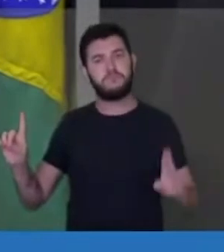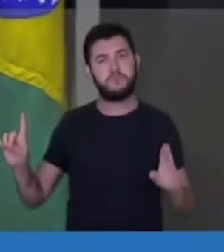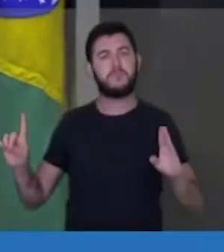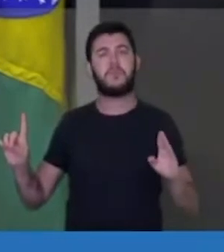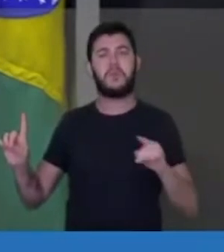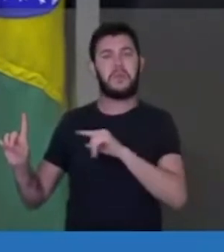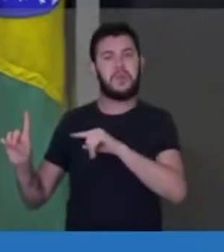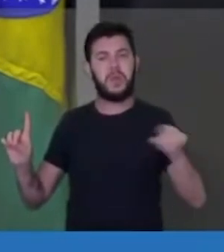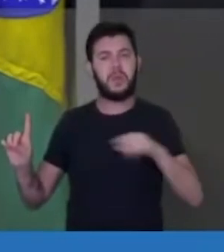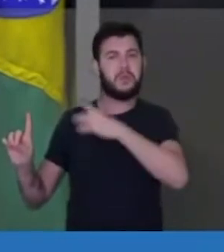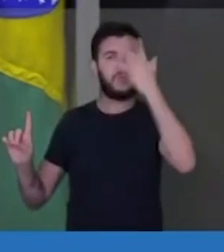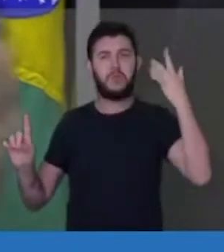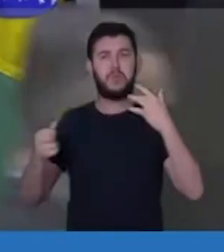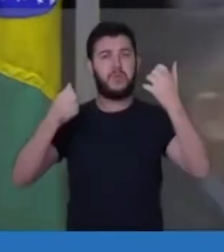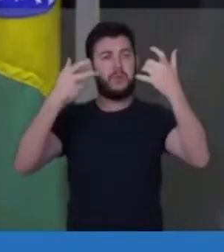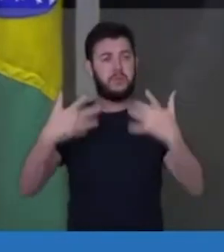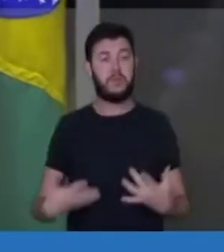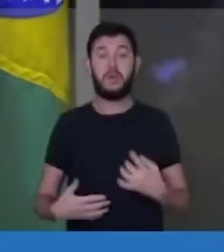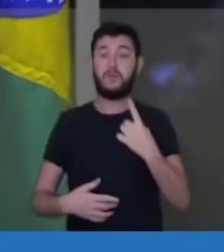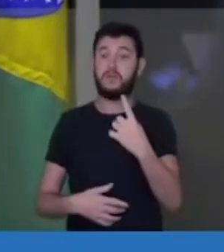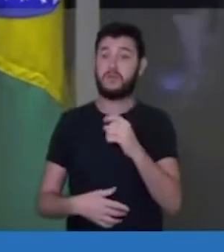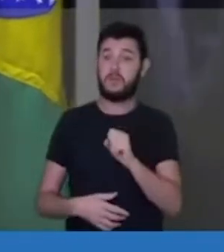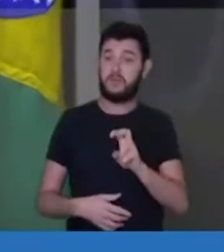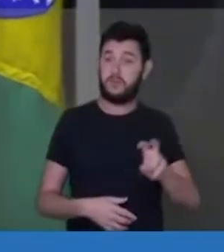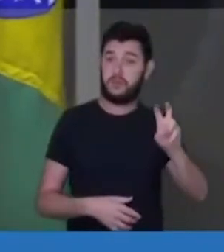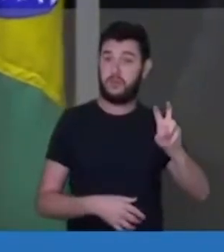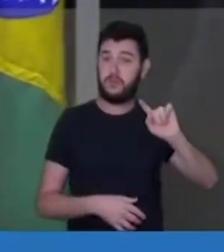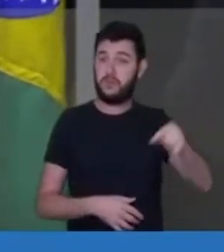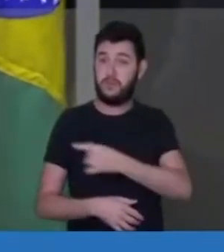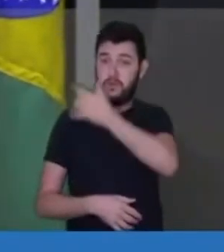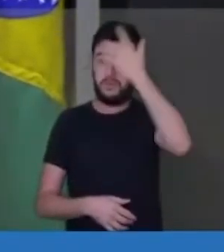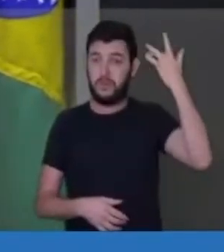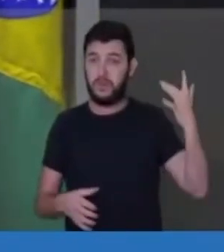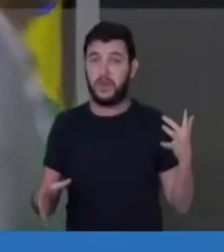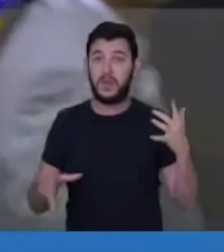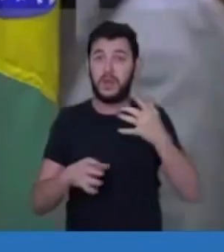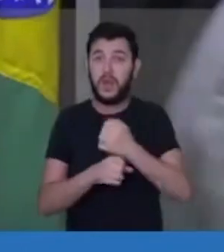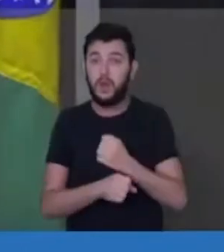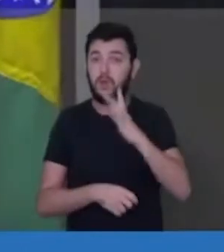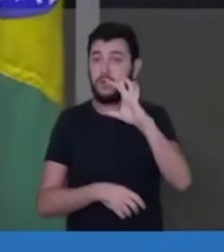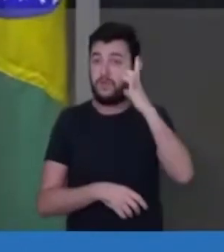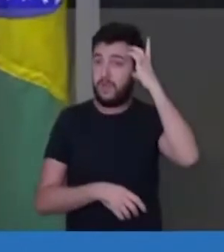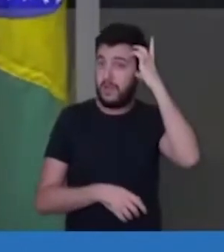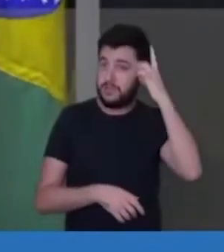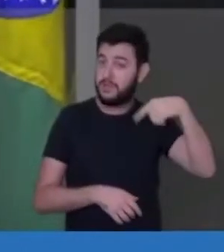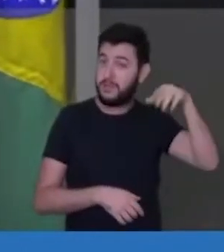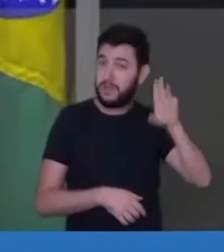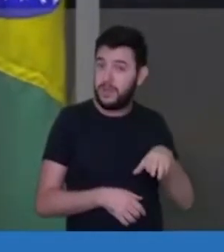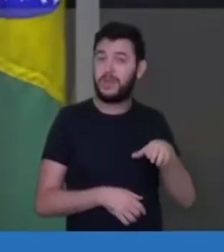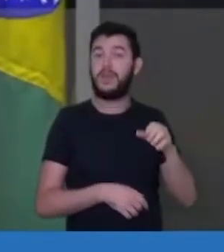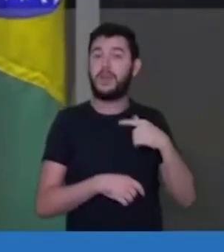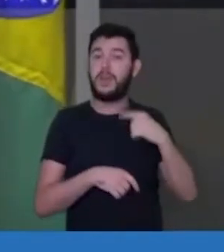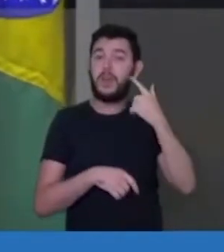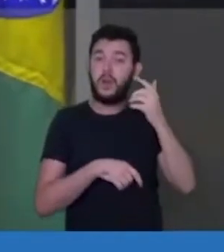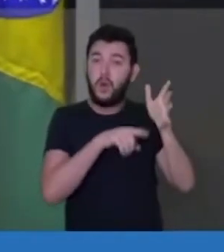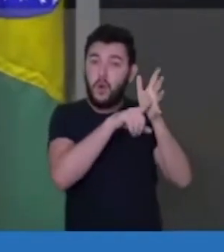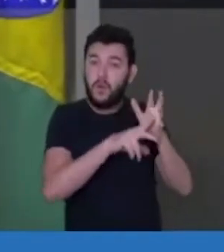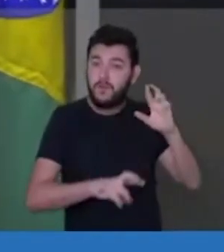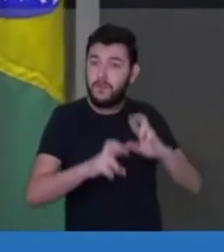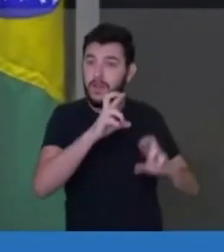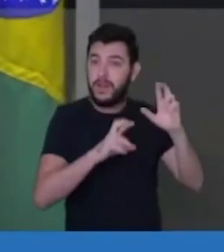ainda que foi 185 mil pessoas. Quem calculou foi a Dilma e quem conferiu a conta foi a Miriam Leitão.